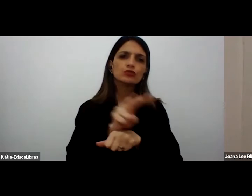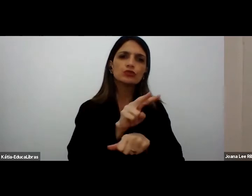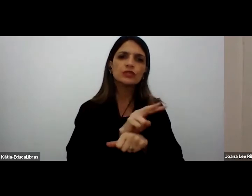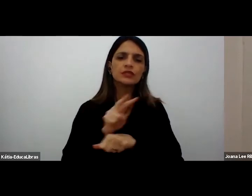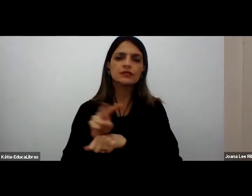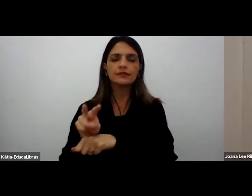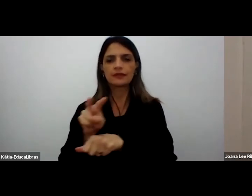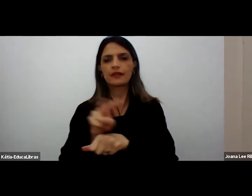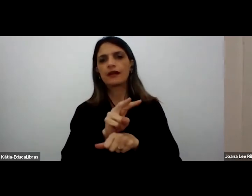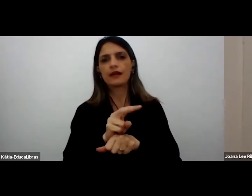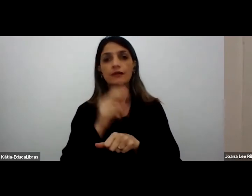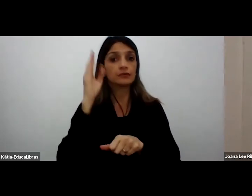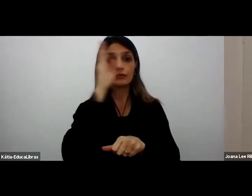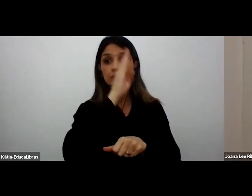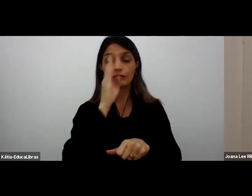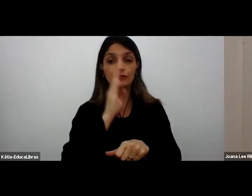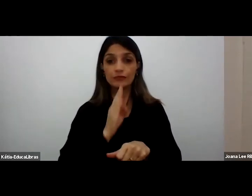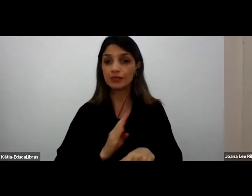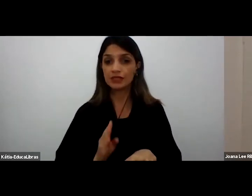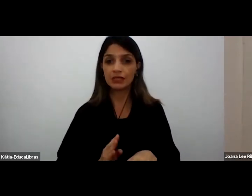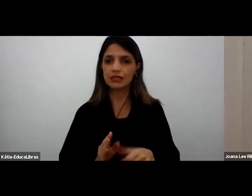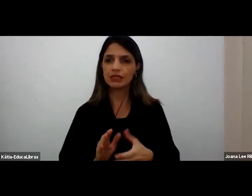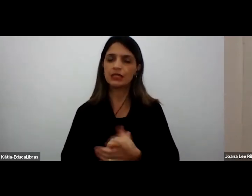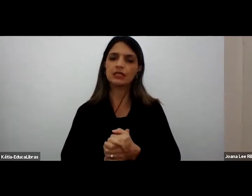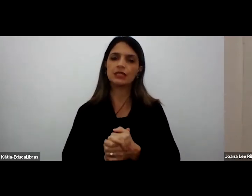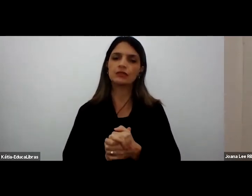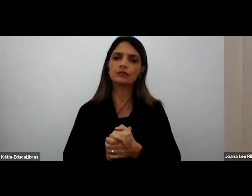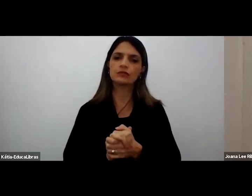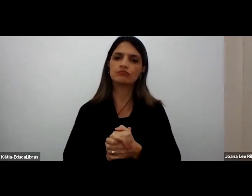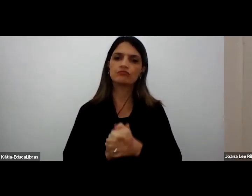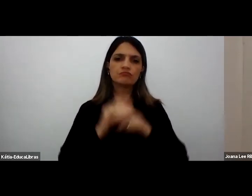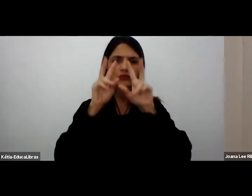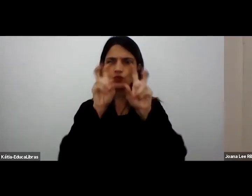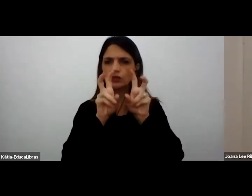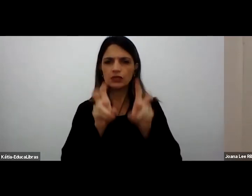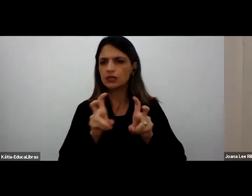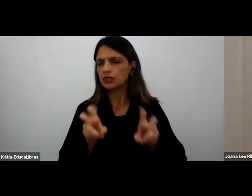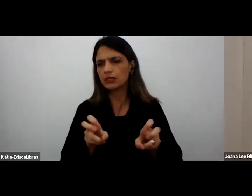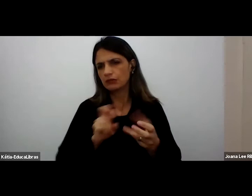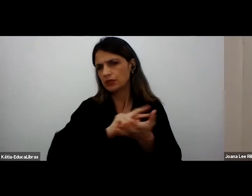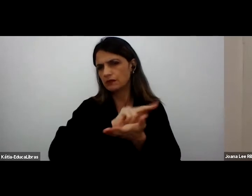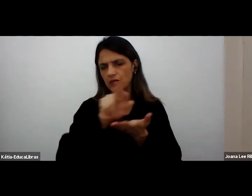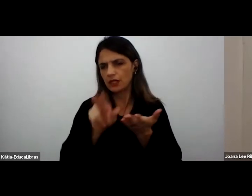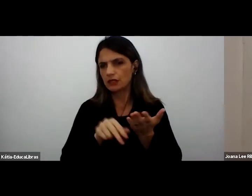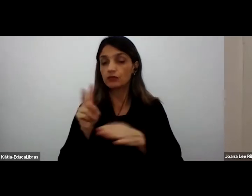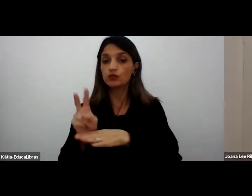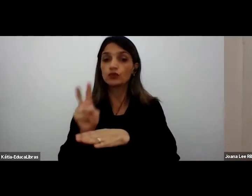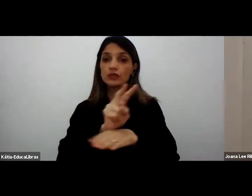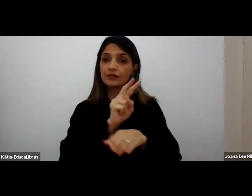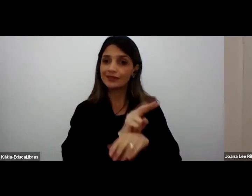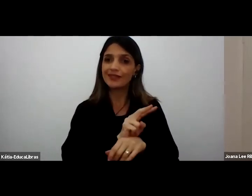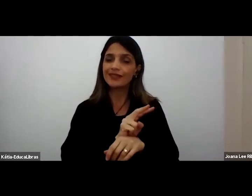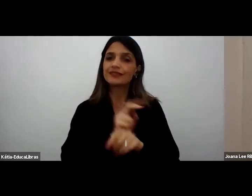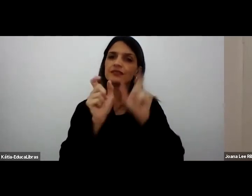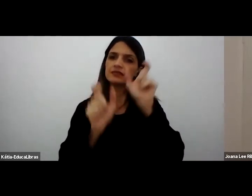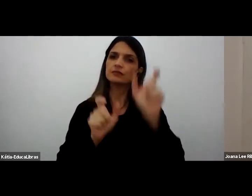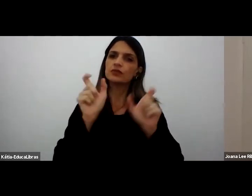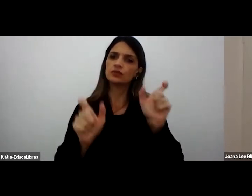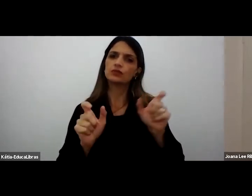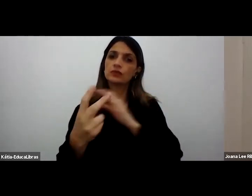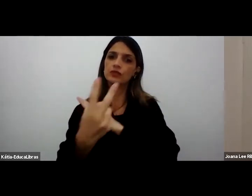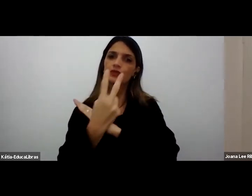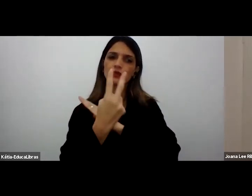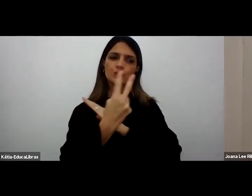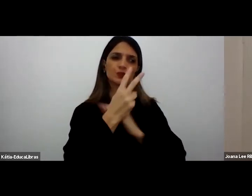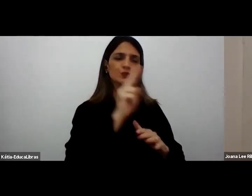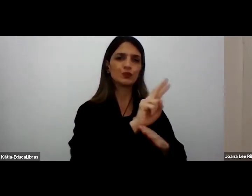Cuidar do Brasil através de suas causas e cuidar de quem cuida através da promoção da cultura